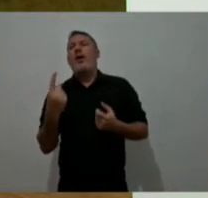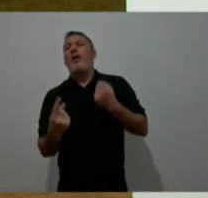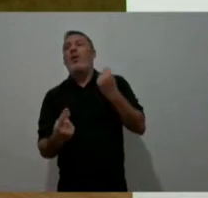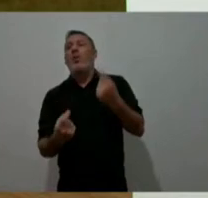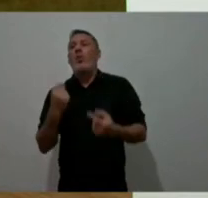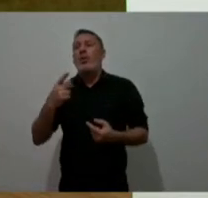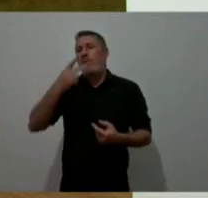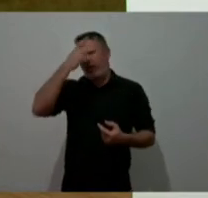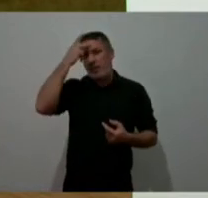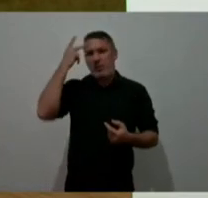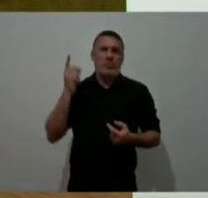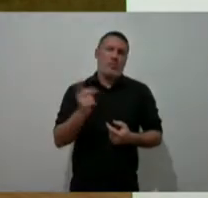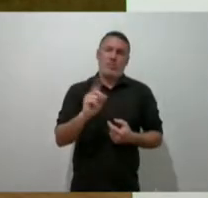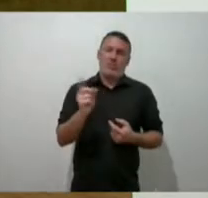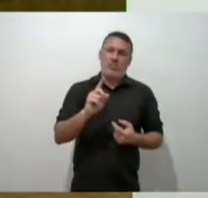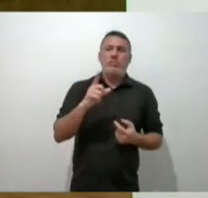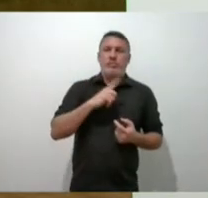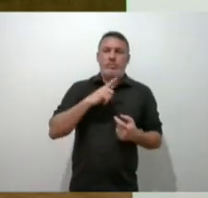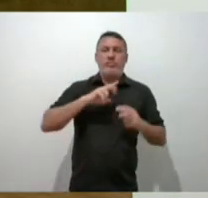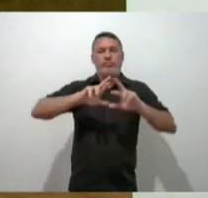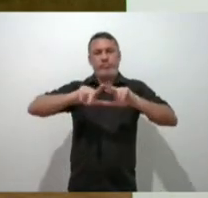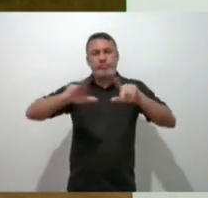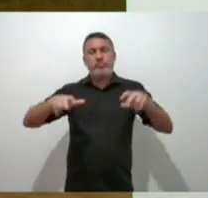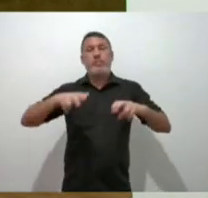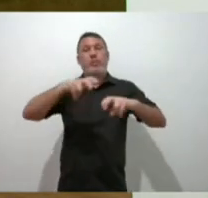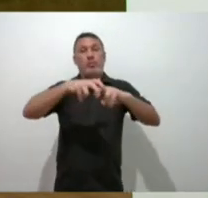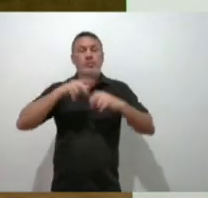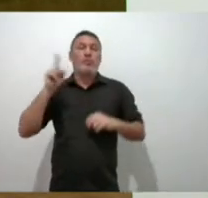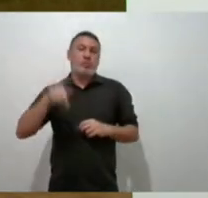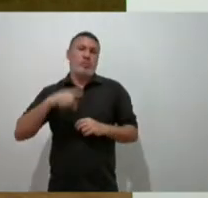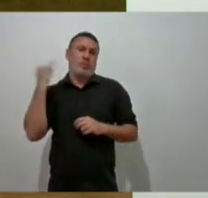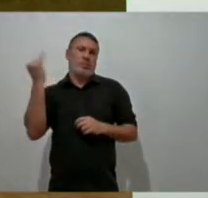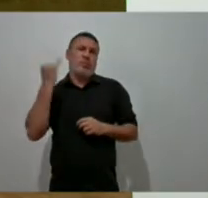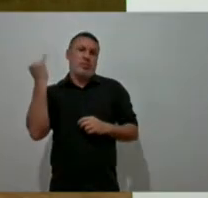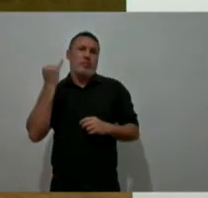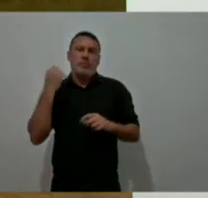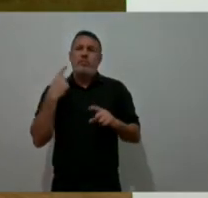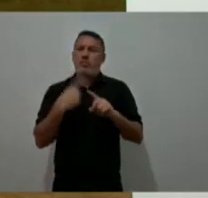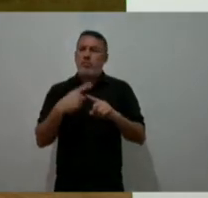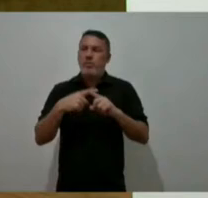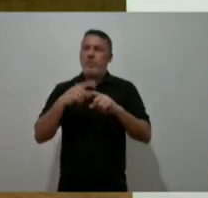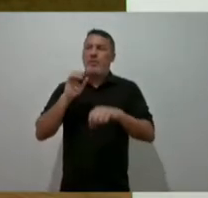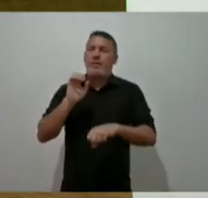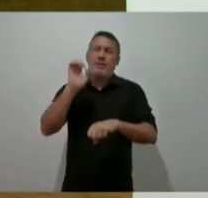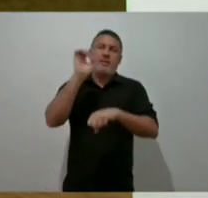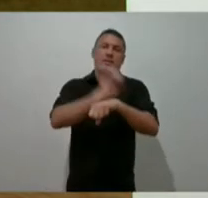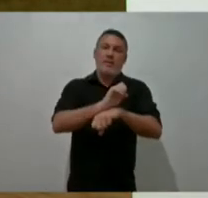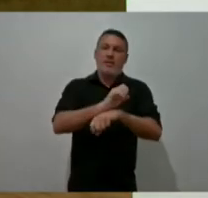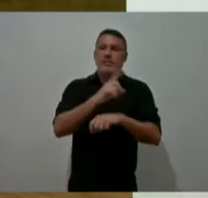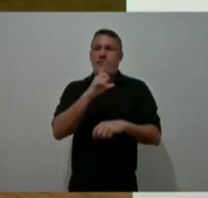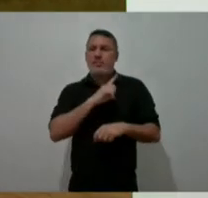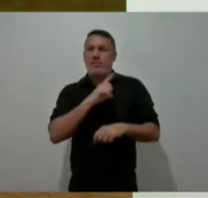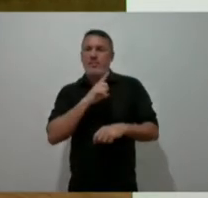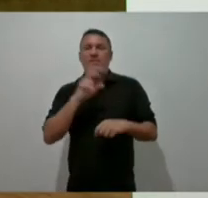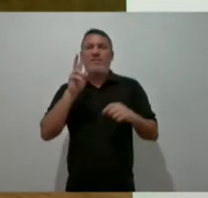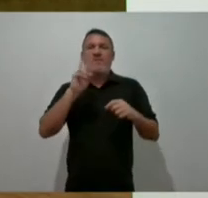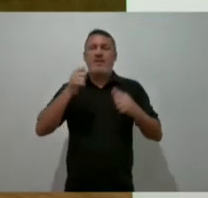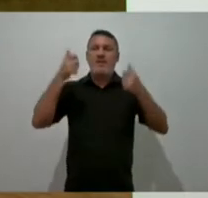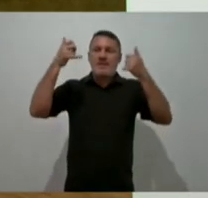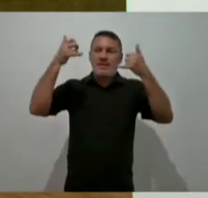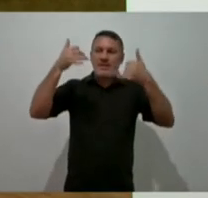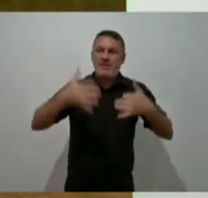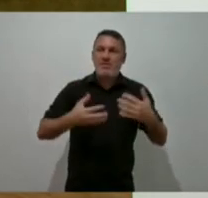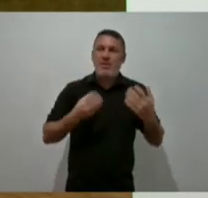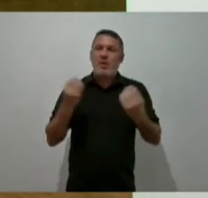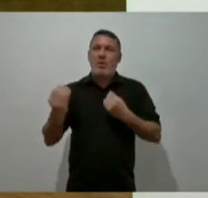pessoas. Então, isso para nós é importante. O Estado, antes de falar sobre como o Estado pode